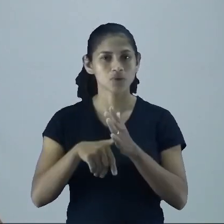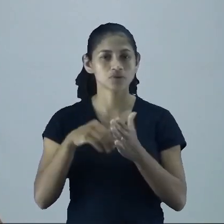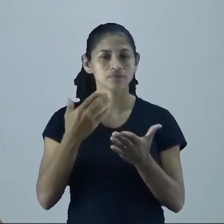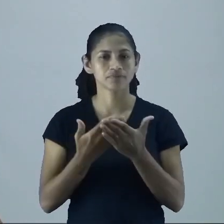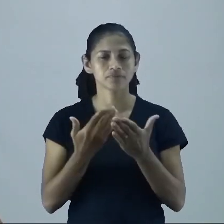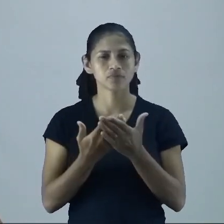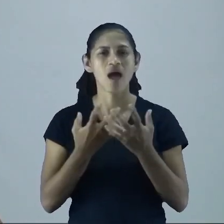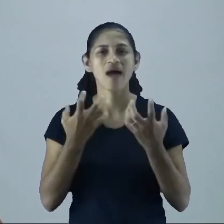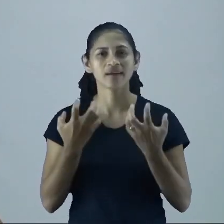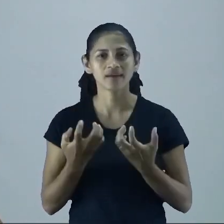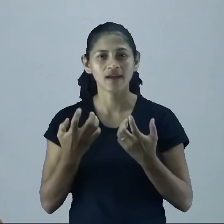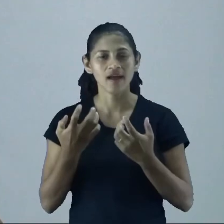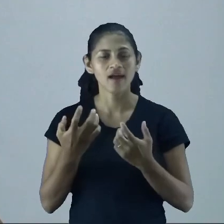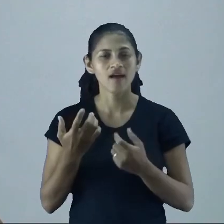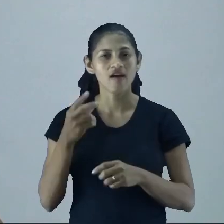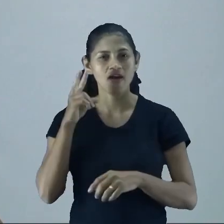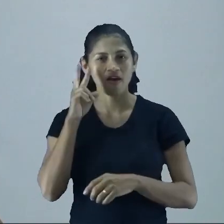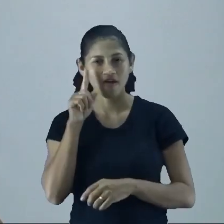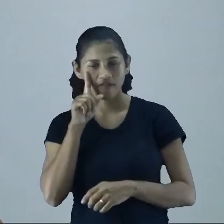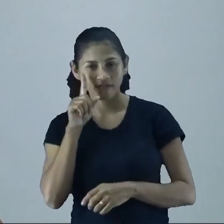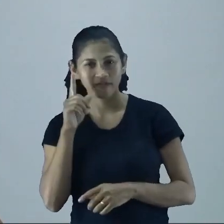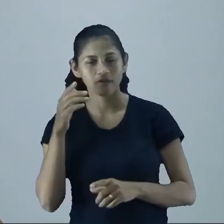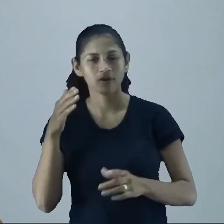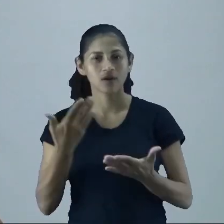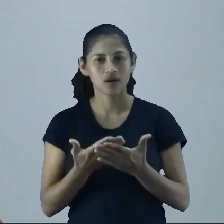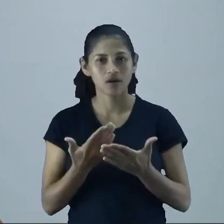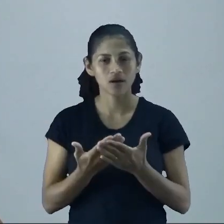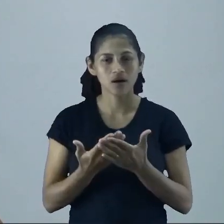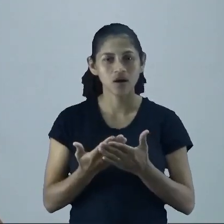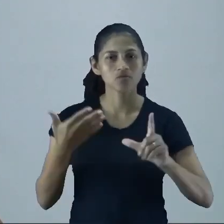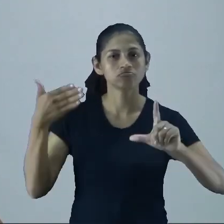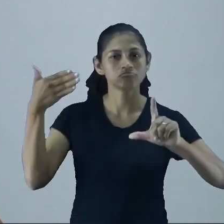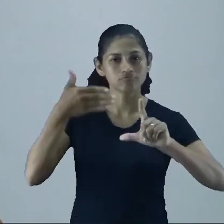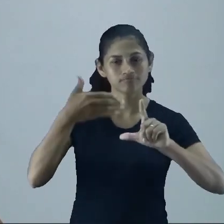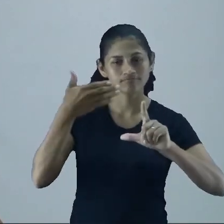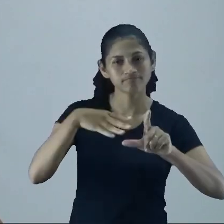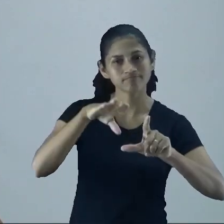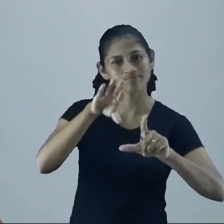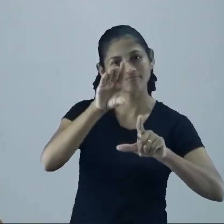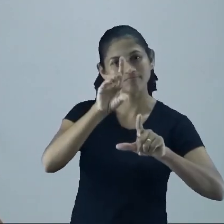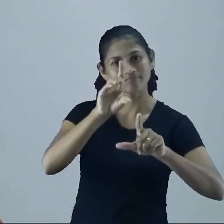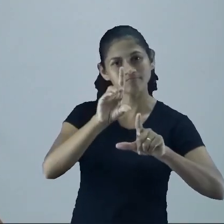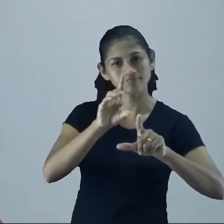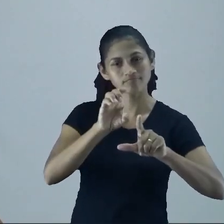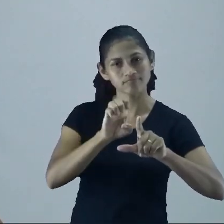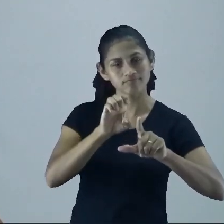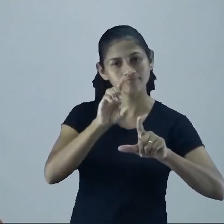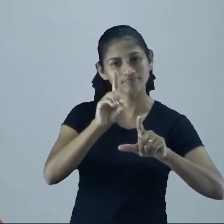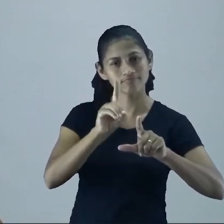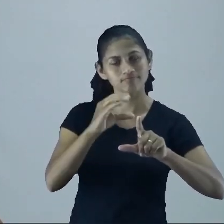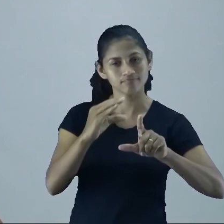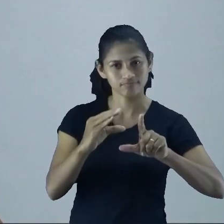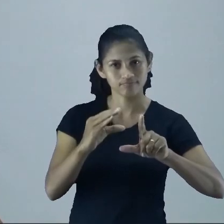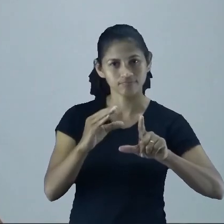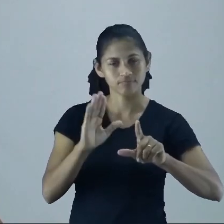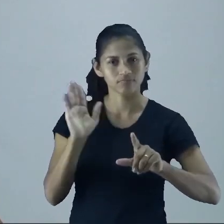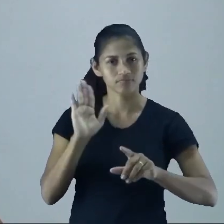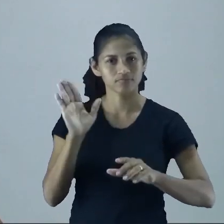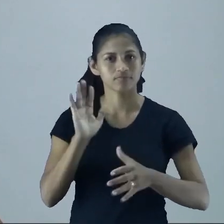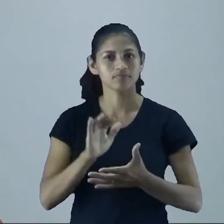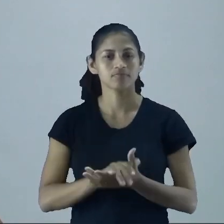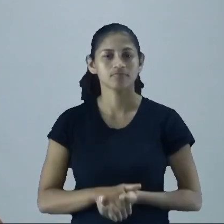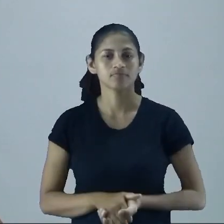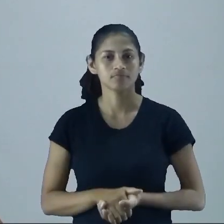Quer rever essa aula novamente? Acesse a plataforma Eduque. Nela você tem acesso a essa aula e às outras. Até mais!